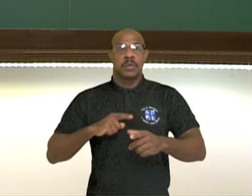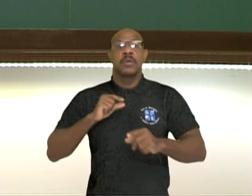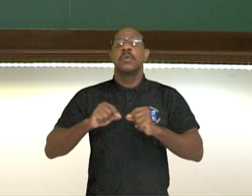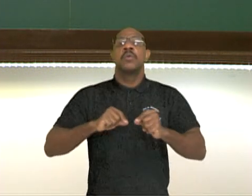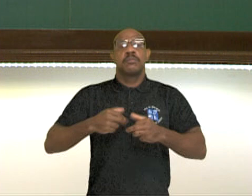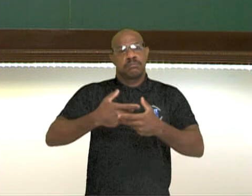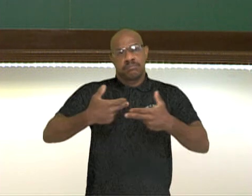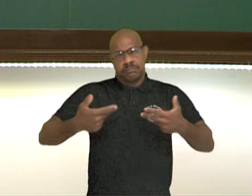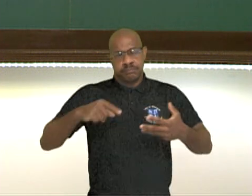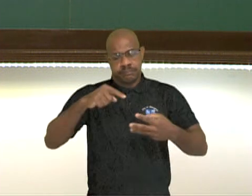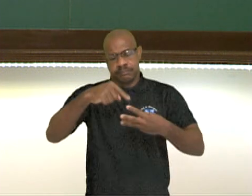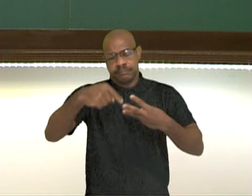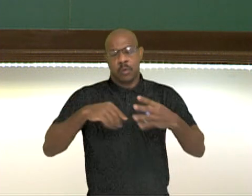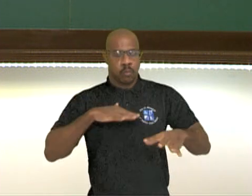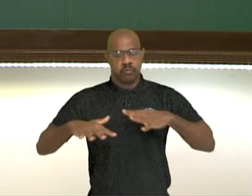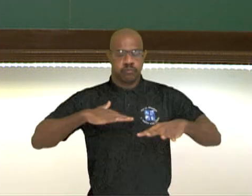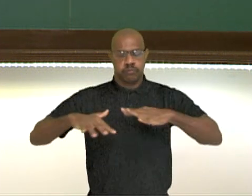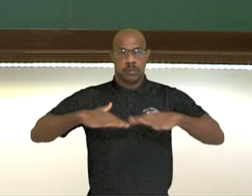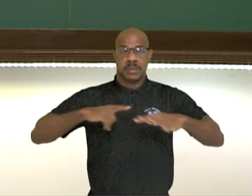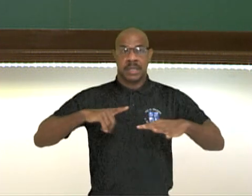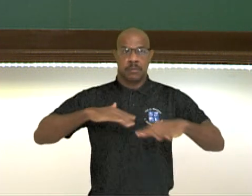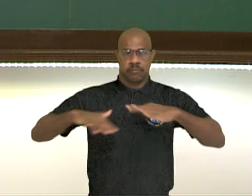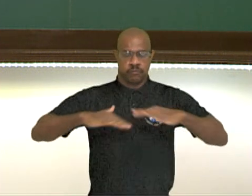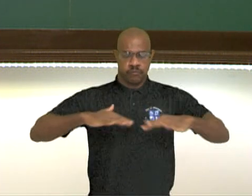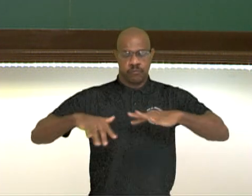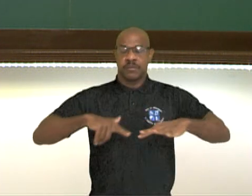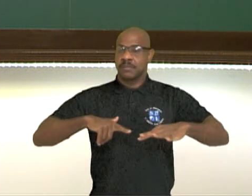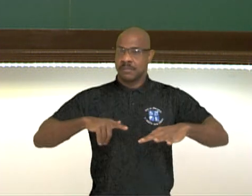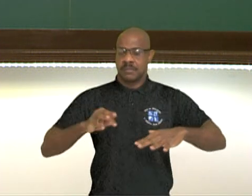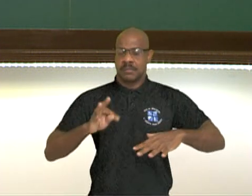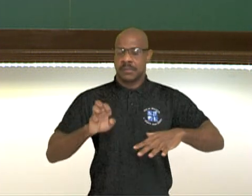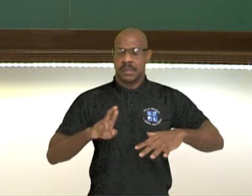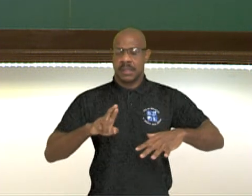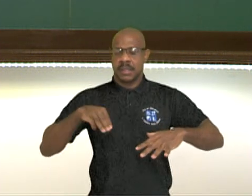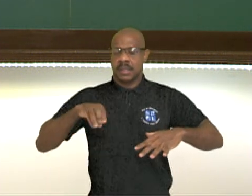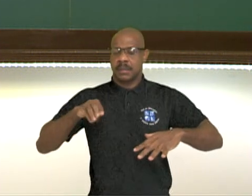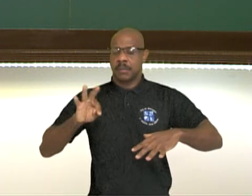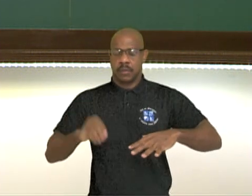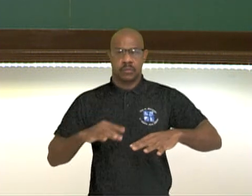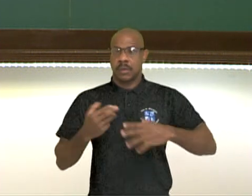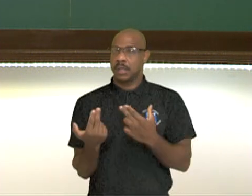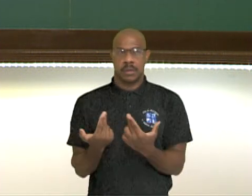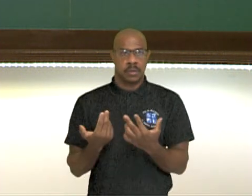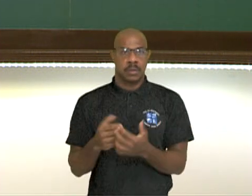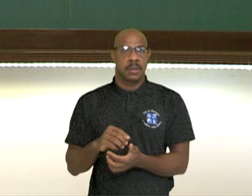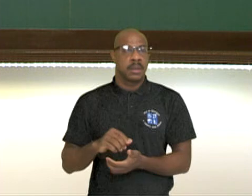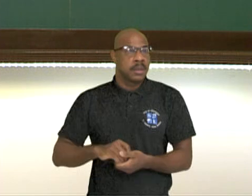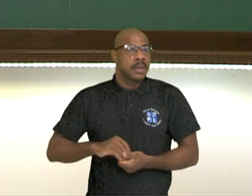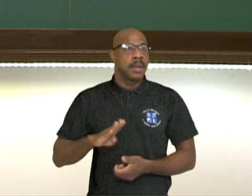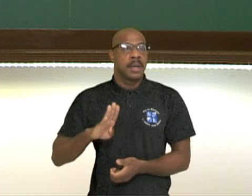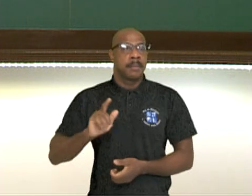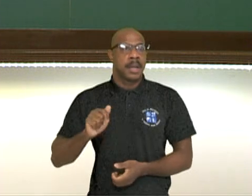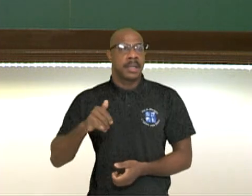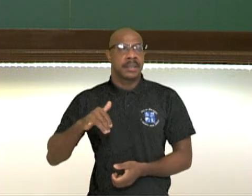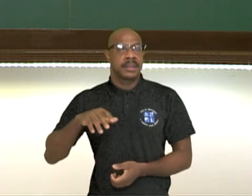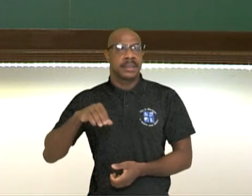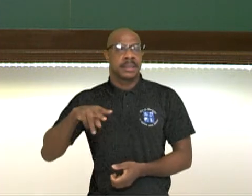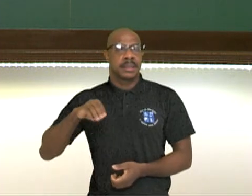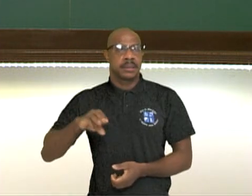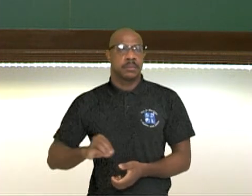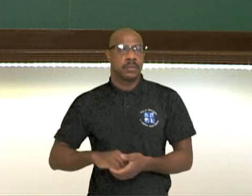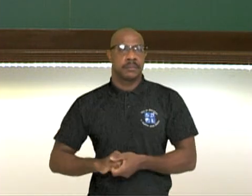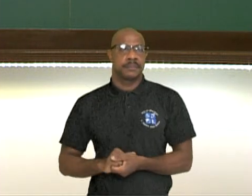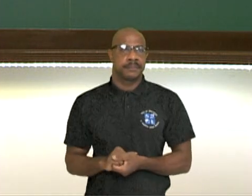sísmicos ou terremotos. Quando falar abalo sísmico ou terremoto é a mesma coisa, são sinônimos, tá? São os tremores de